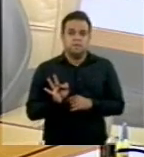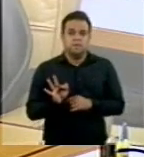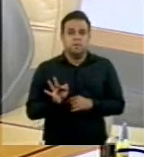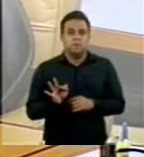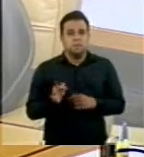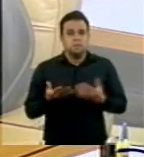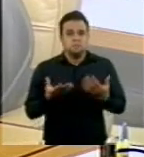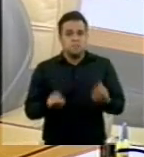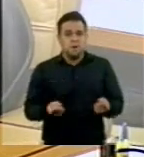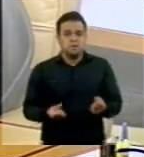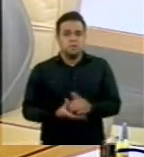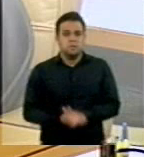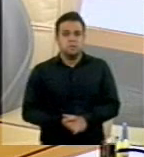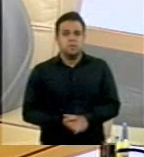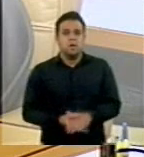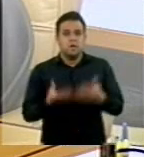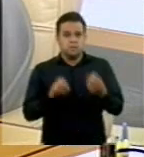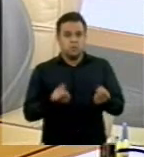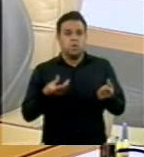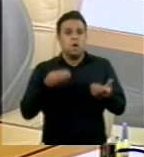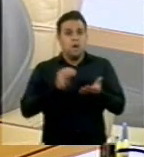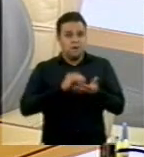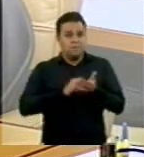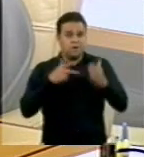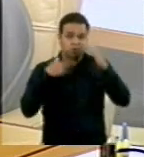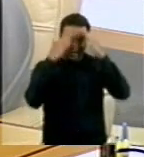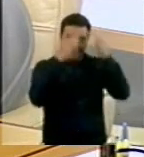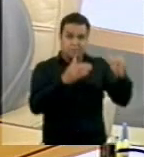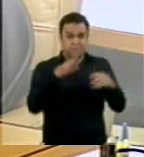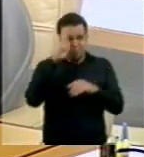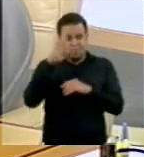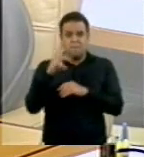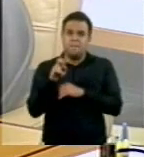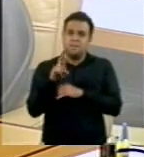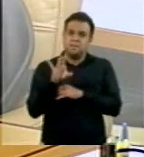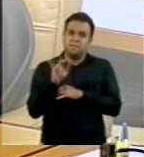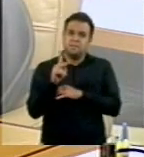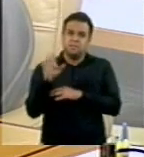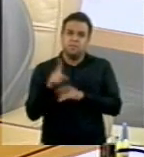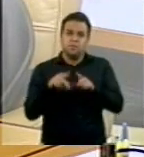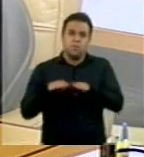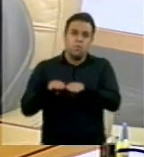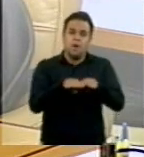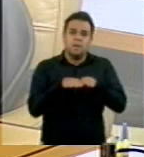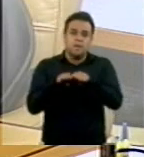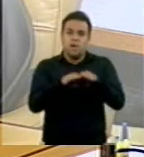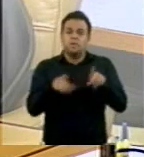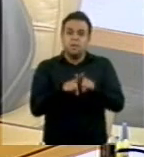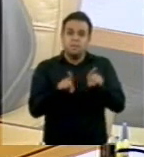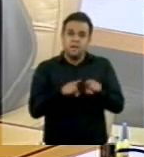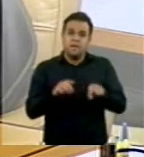considerou que o desrespeito ao princípio da igualdade, mencionando a teoria do impacto